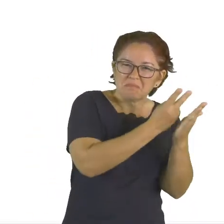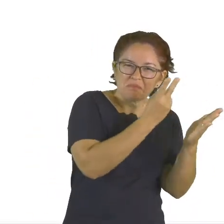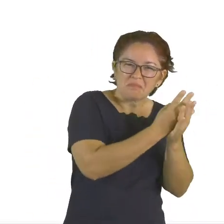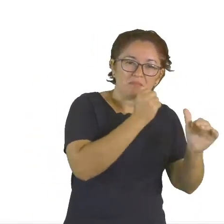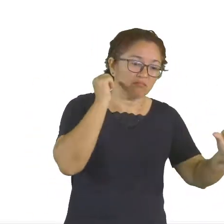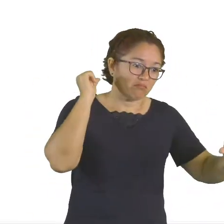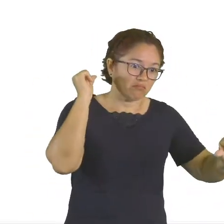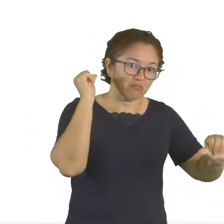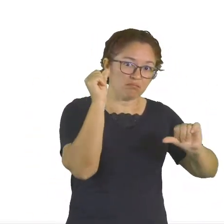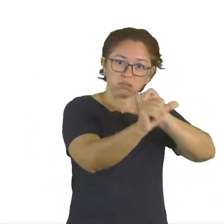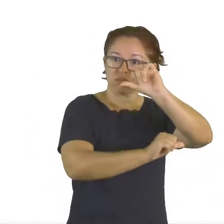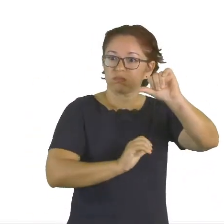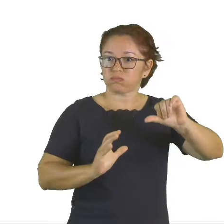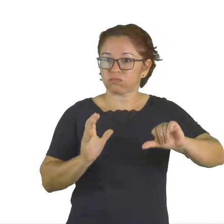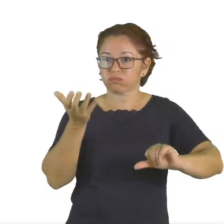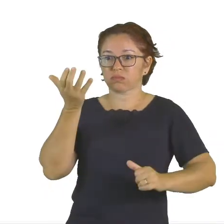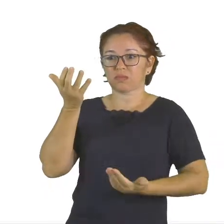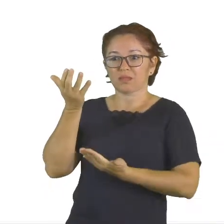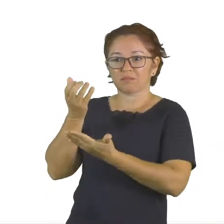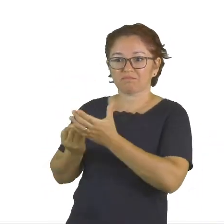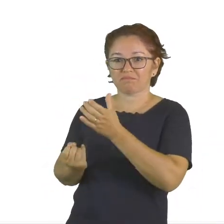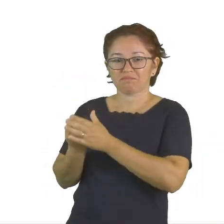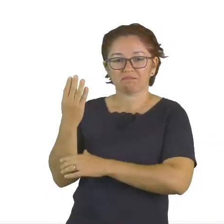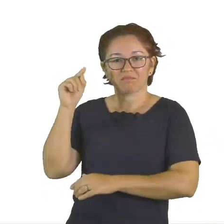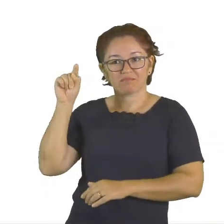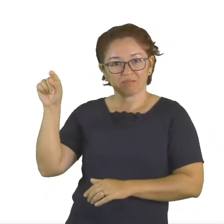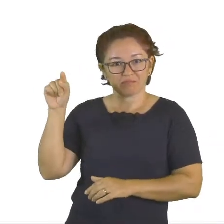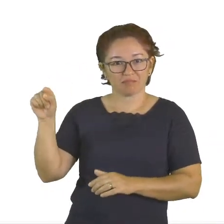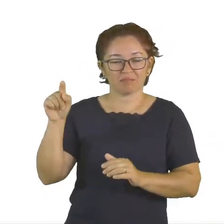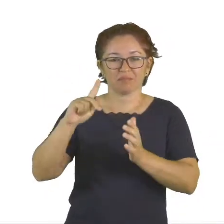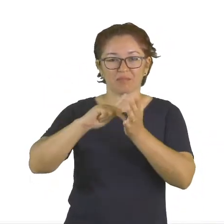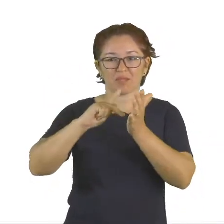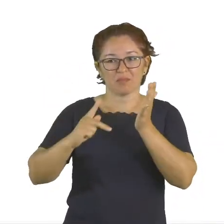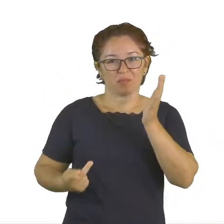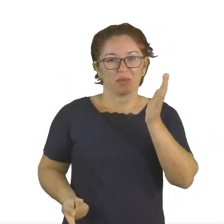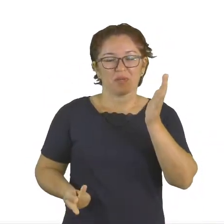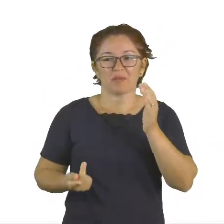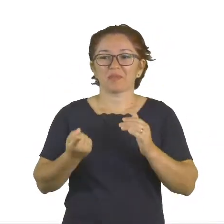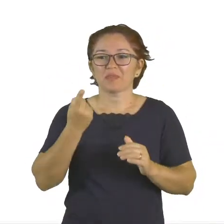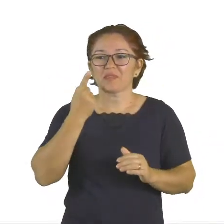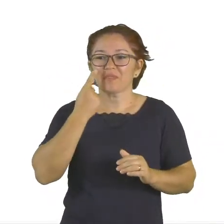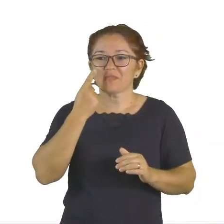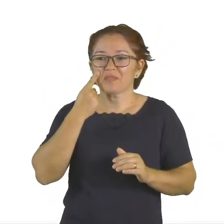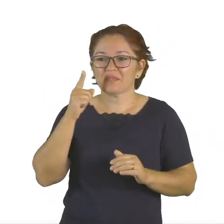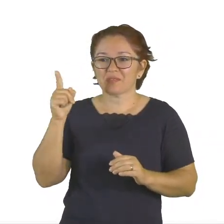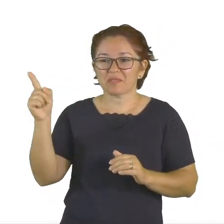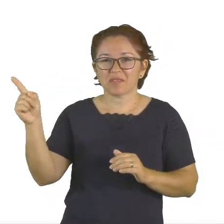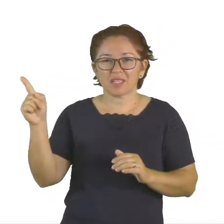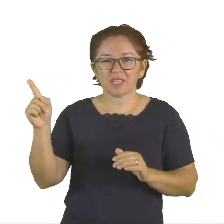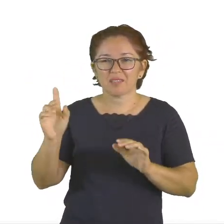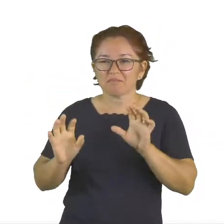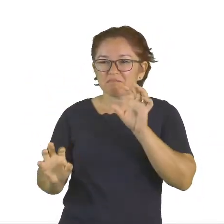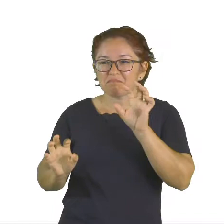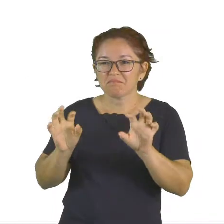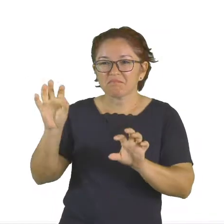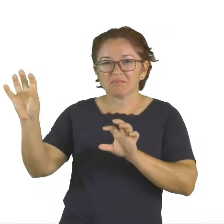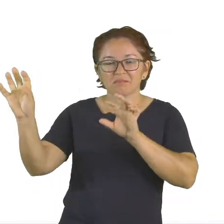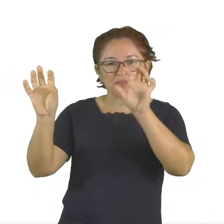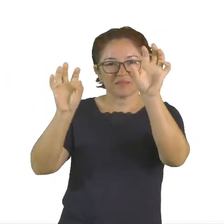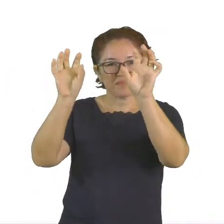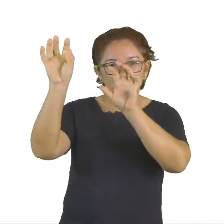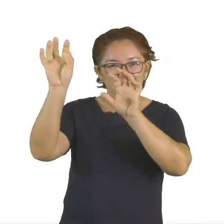formas de se fazer poema. Com algumas não, com várias. A gente vê aqui o uso da imagem, a gente